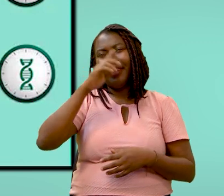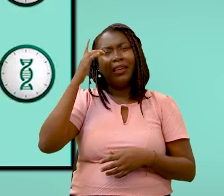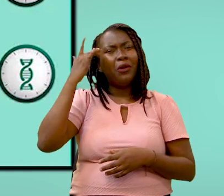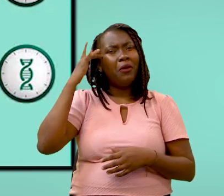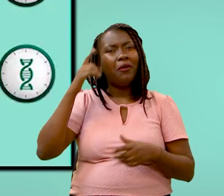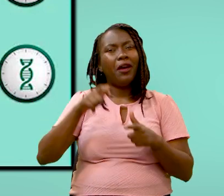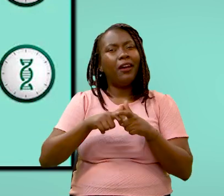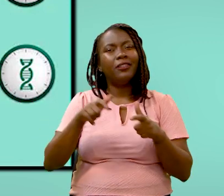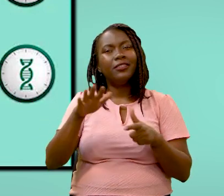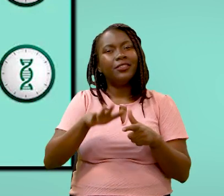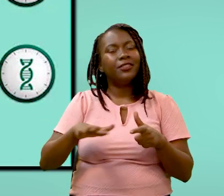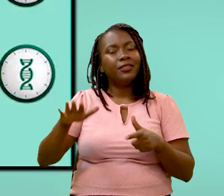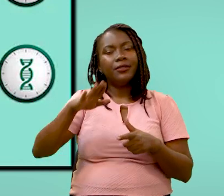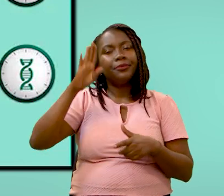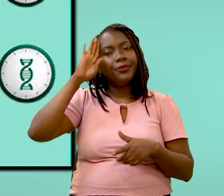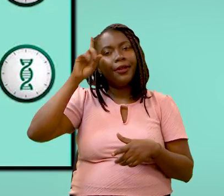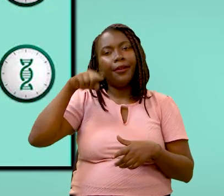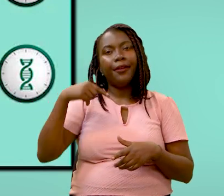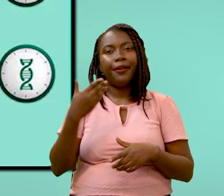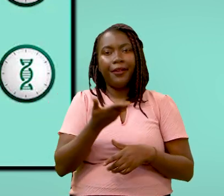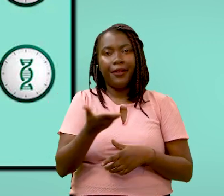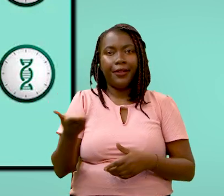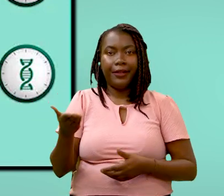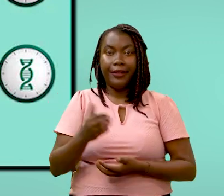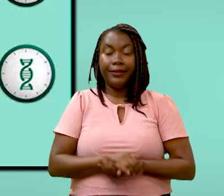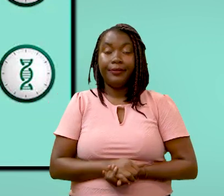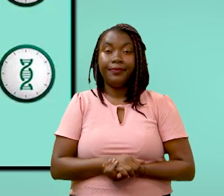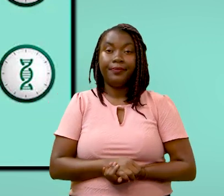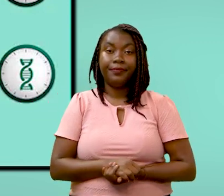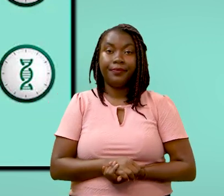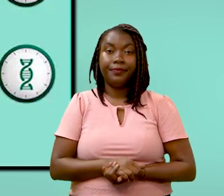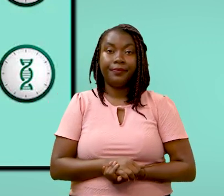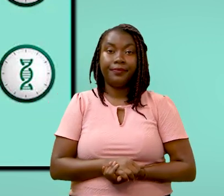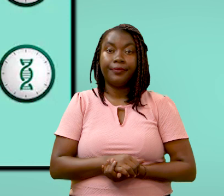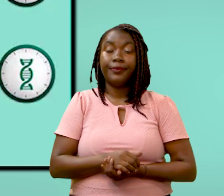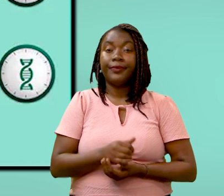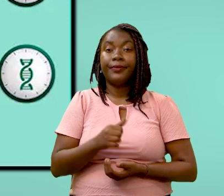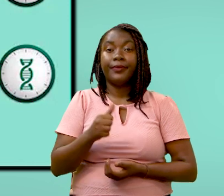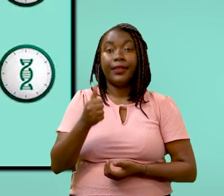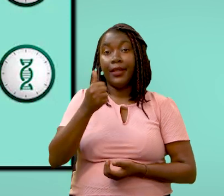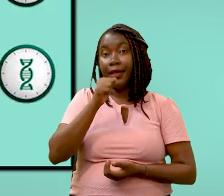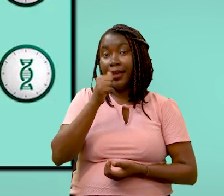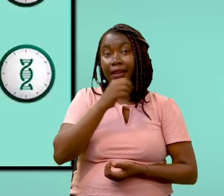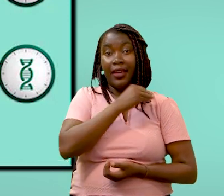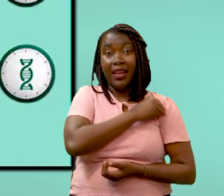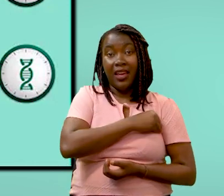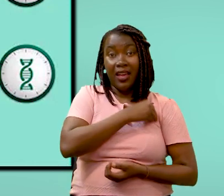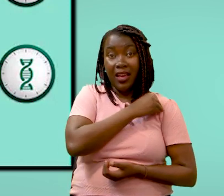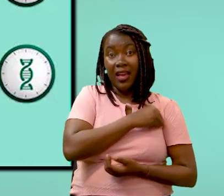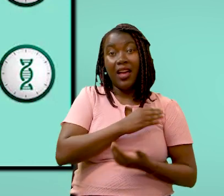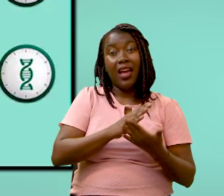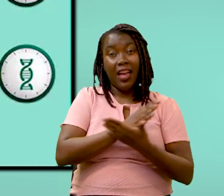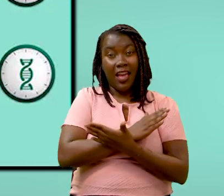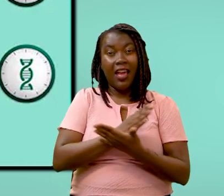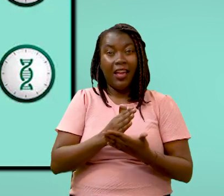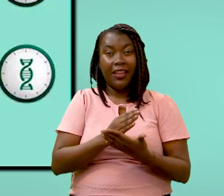Eu acho que, de modo geral, os principais seriam esses: alguns alimentos, não é? Bebida, alguns tipos de